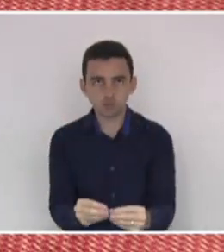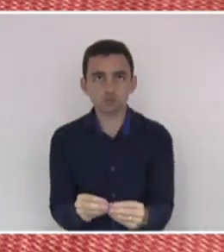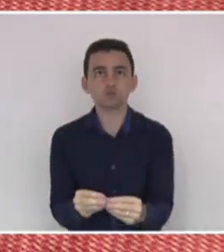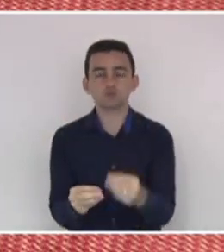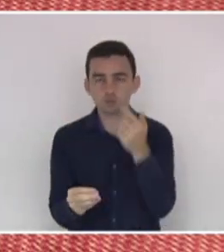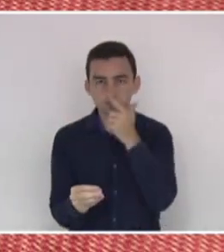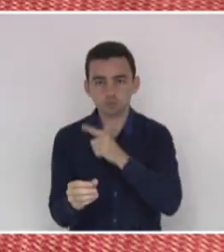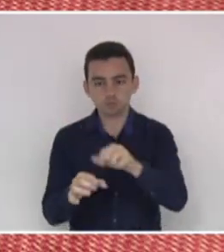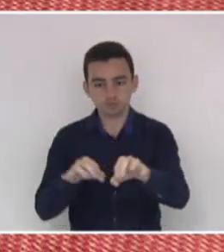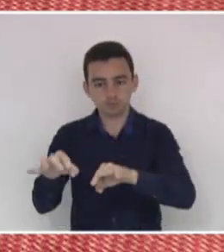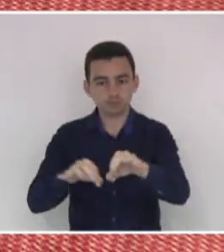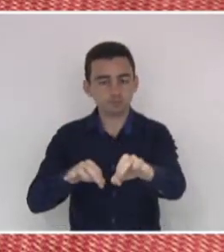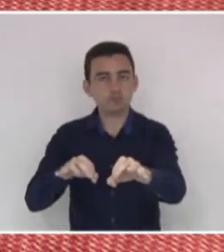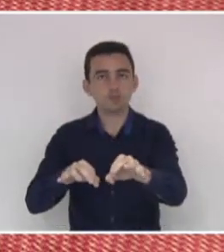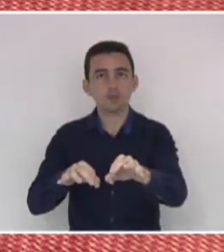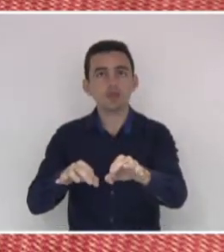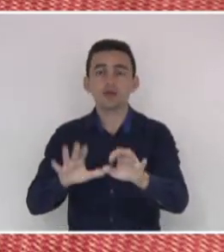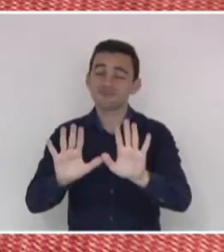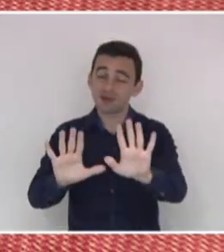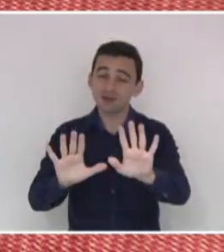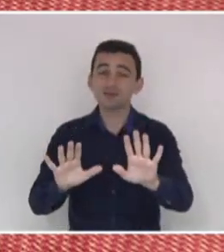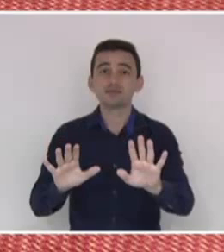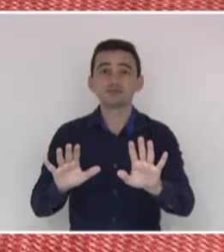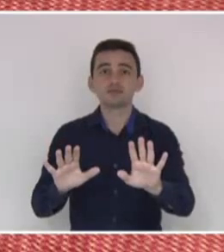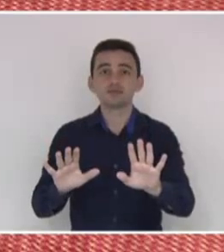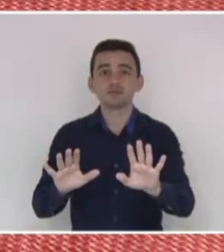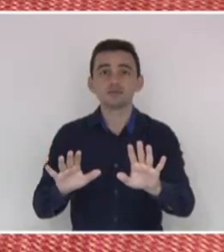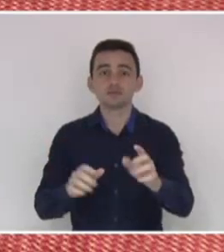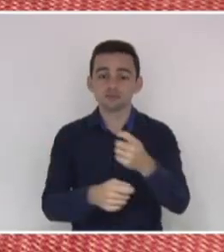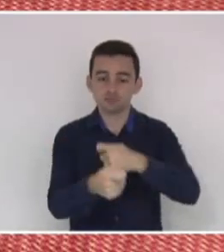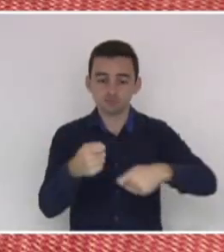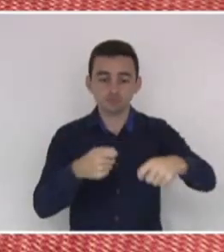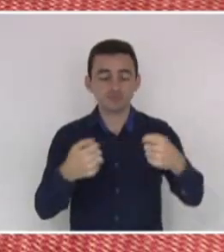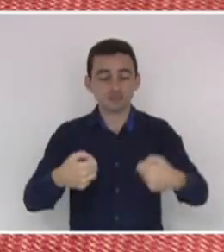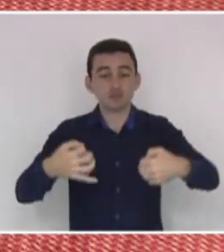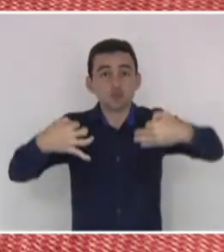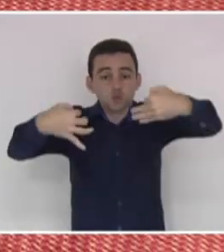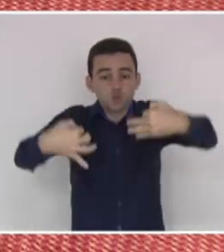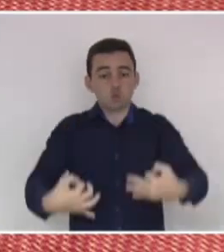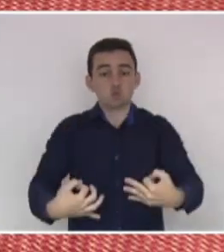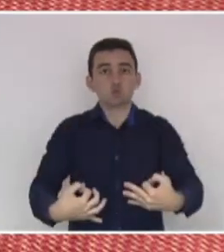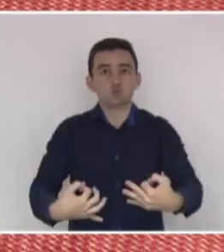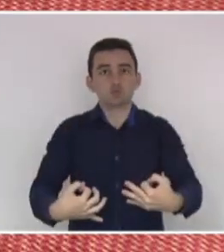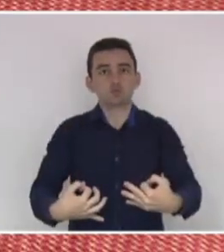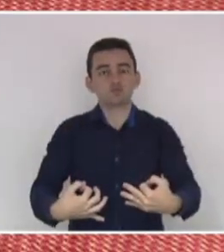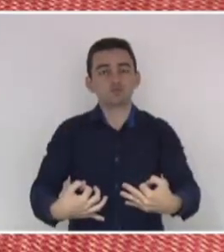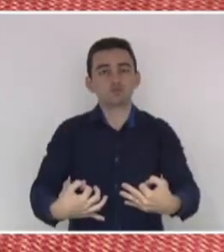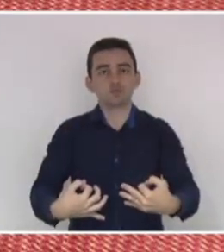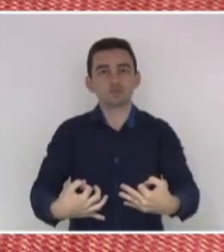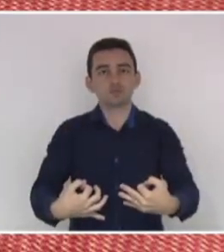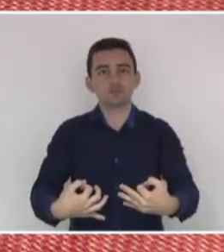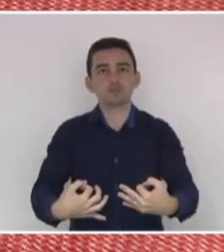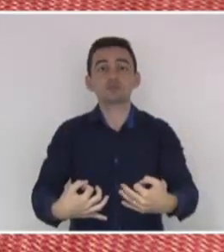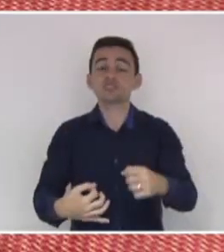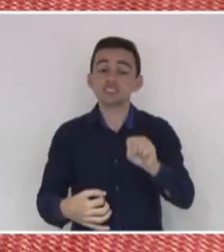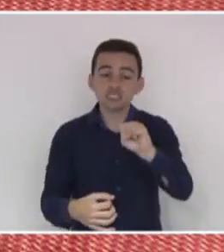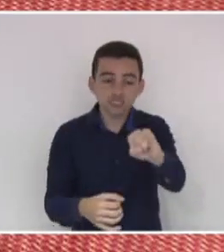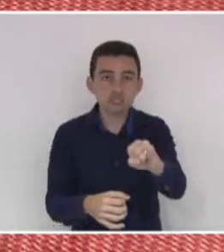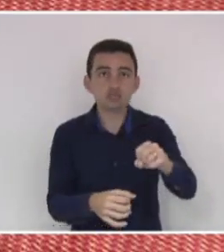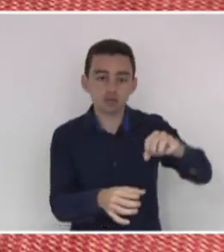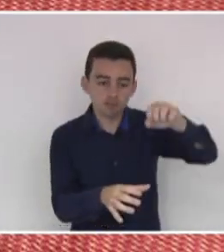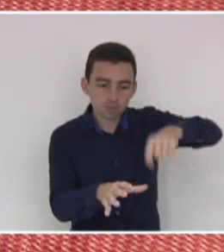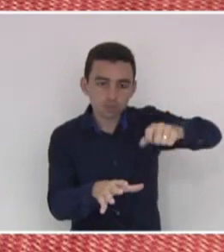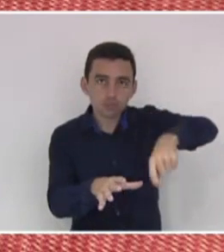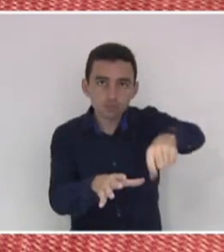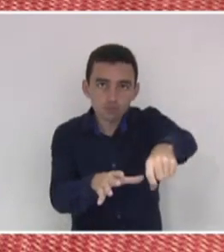matéria-prima. Agora, é preciso que o mercado seja justo, estabeleça realmente uma justiça. Quem planta tem que ganhar